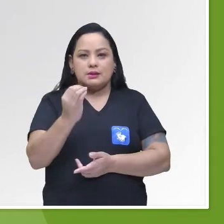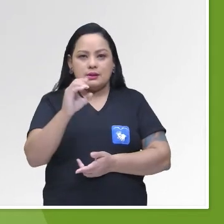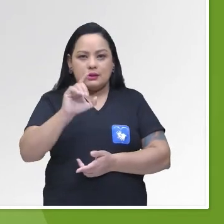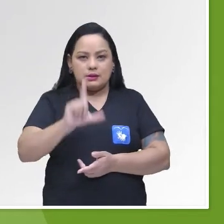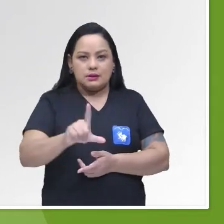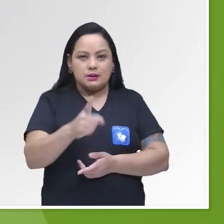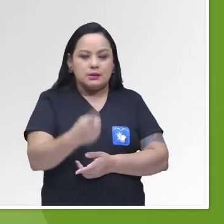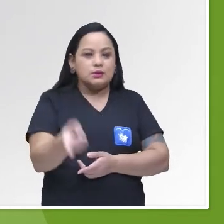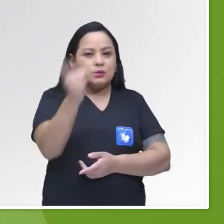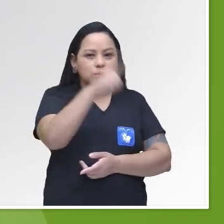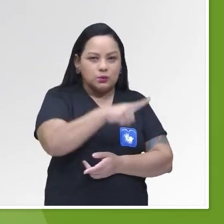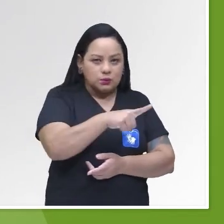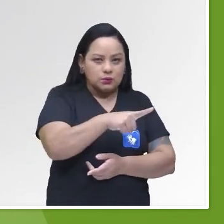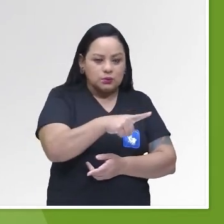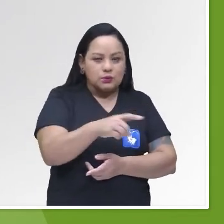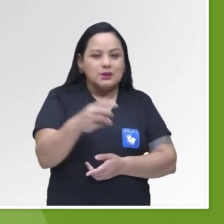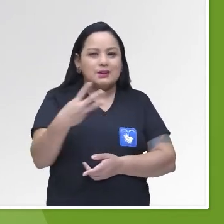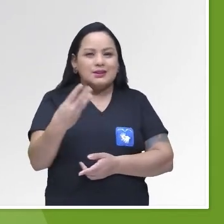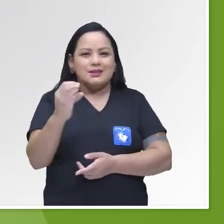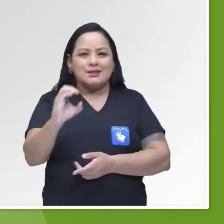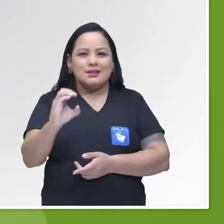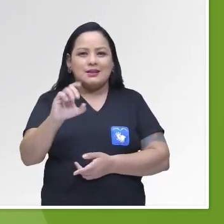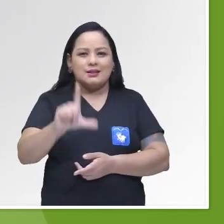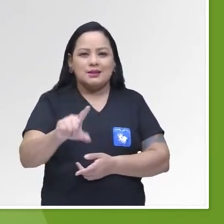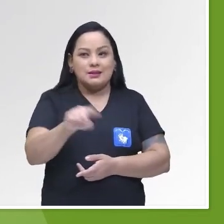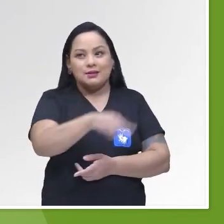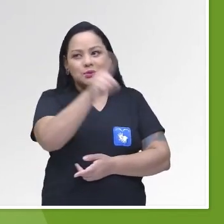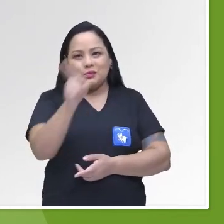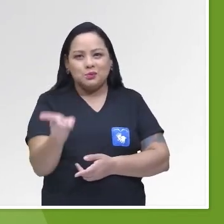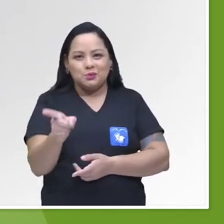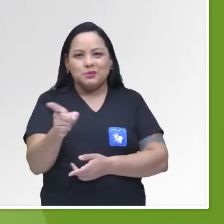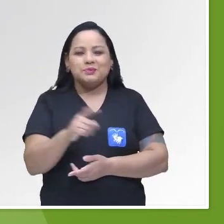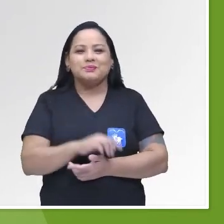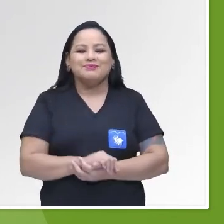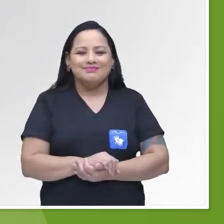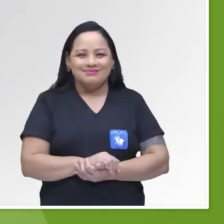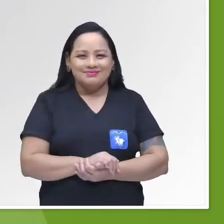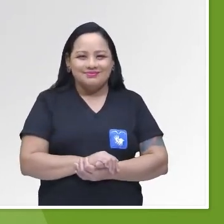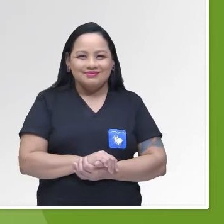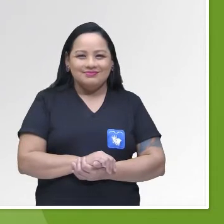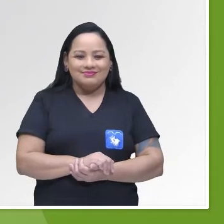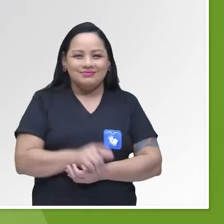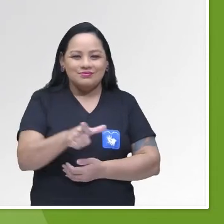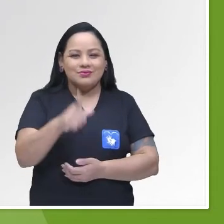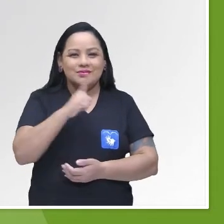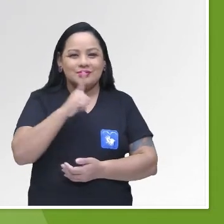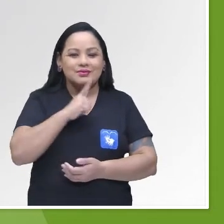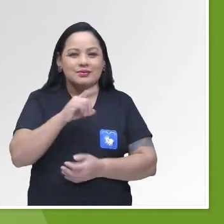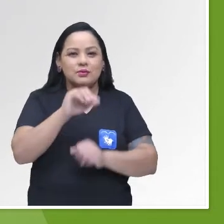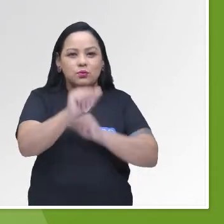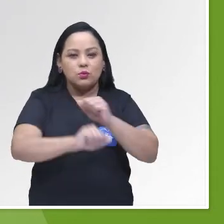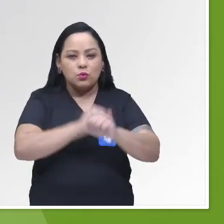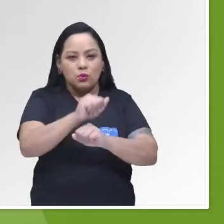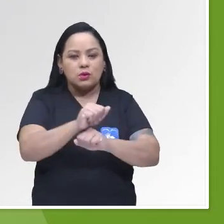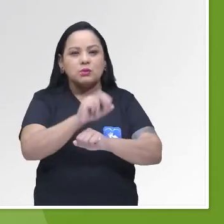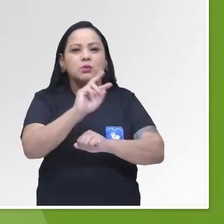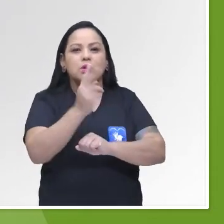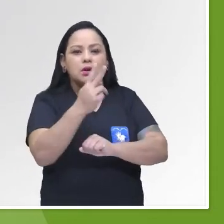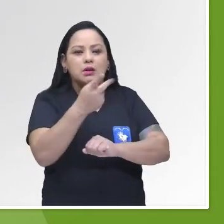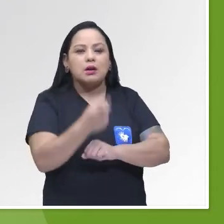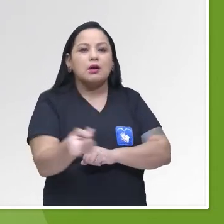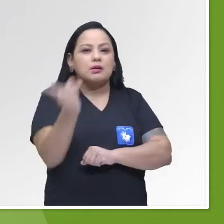nos reagentes e tem 3 cloros nos produtos. Você tem um átomo de hidrogênio lá